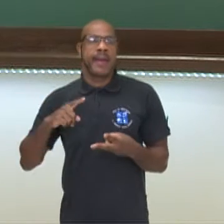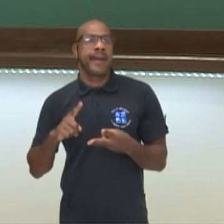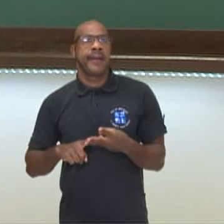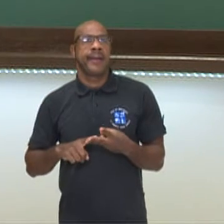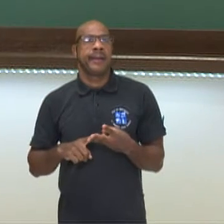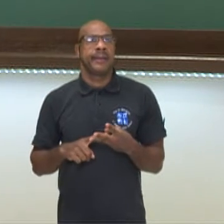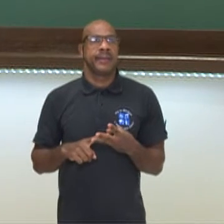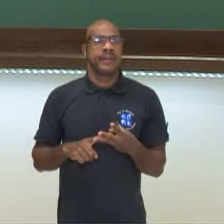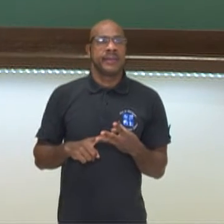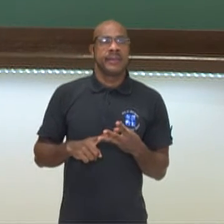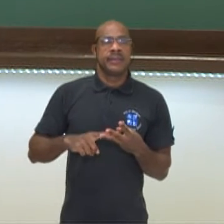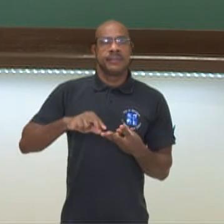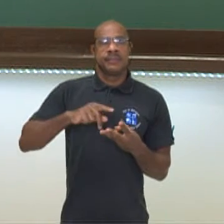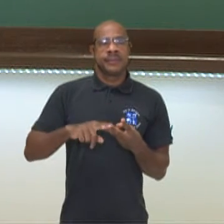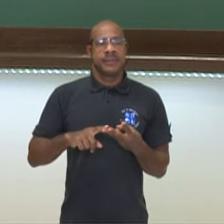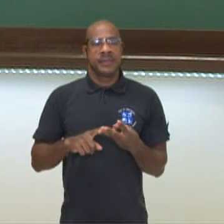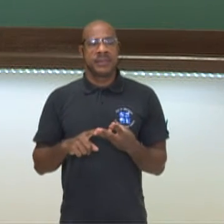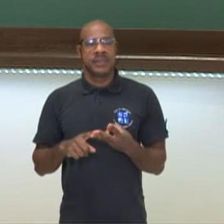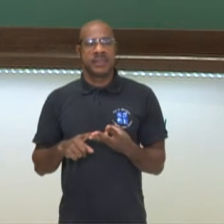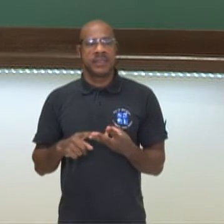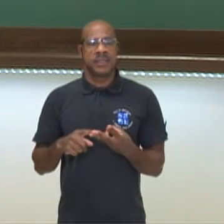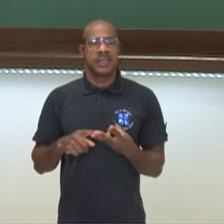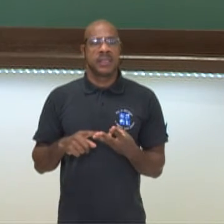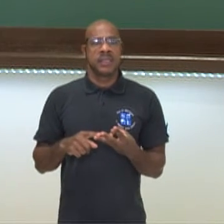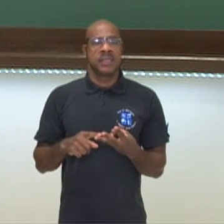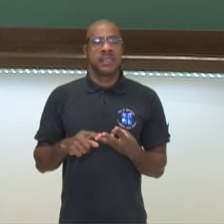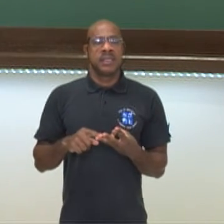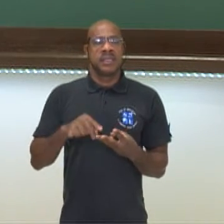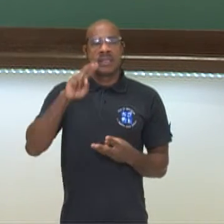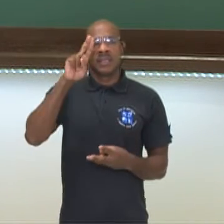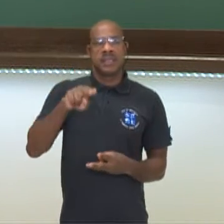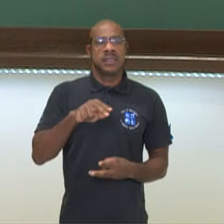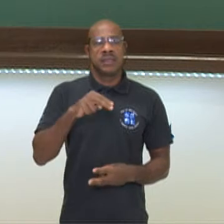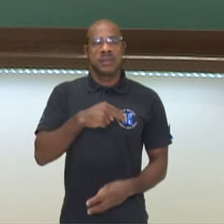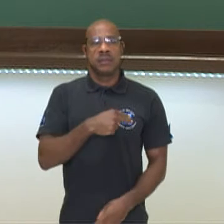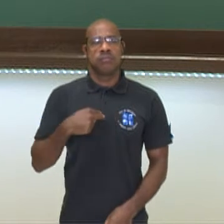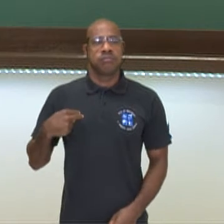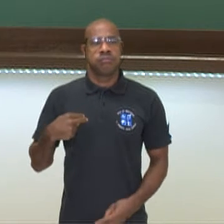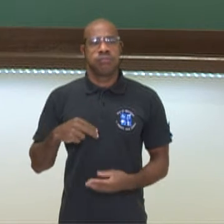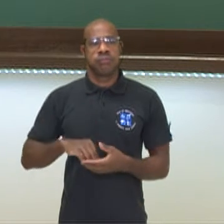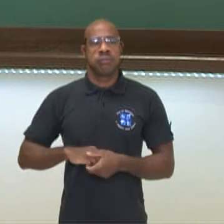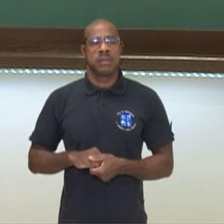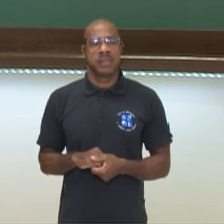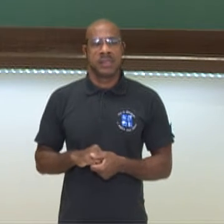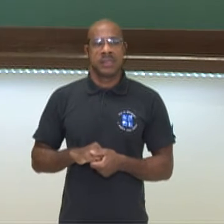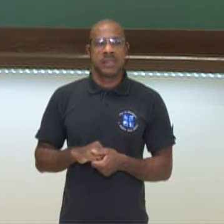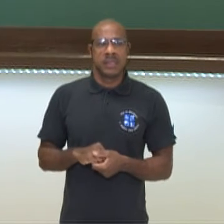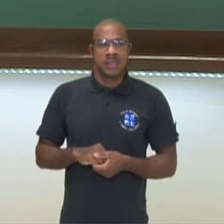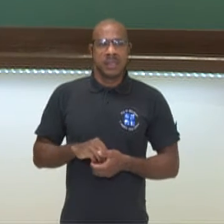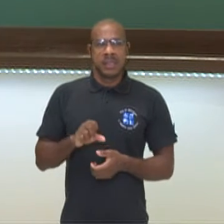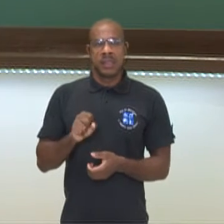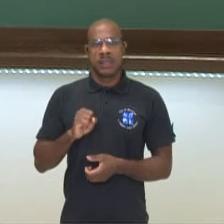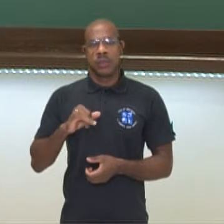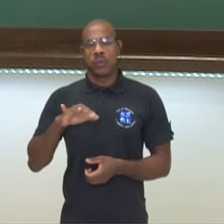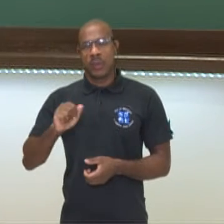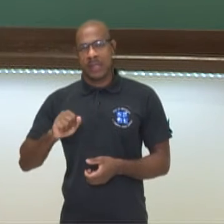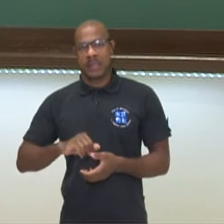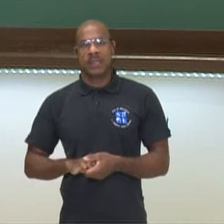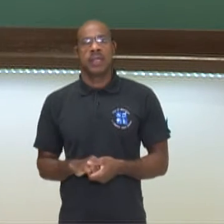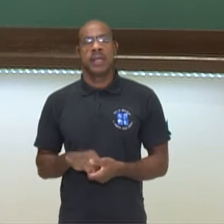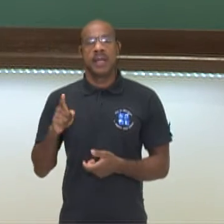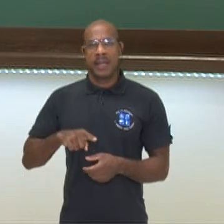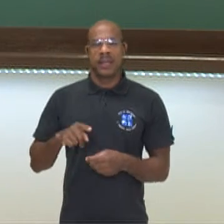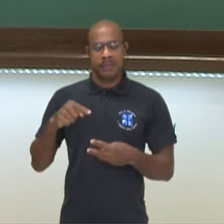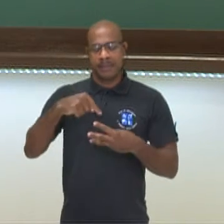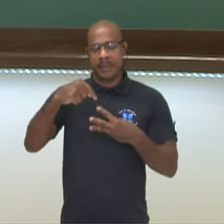termos de qualidade de vida, os três países adotam muito bem essa questão do estado de bem-estar social. São estados que,